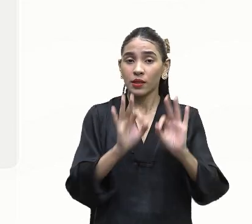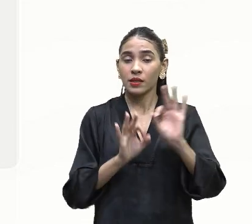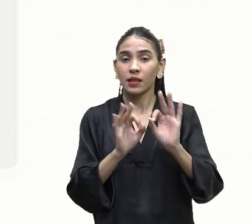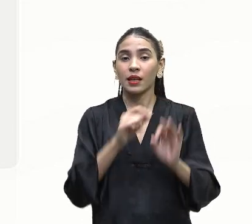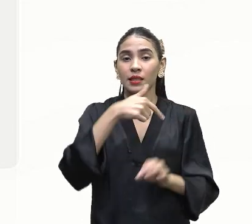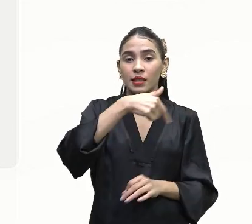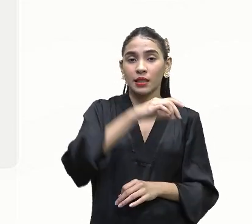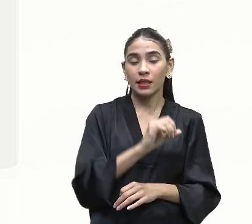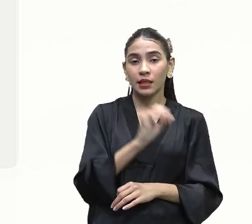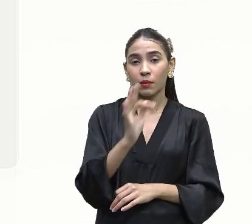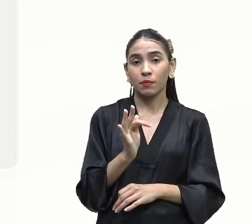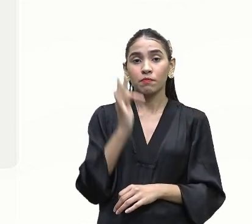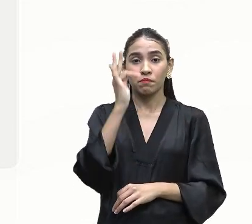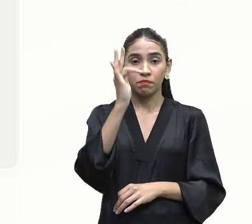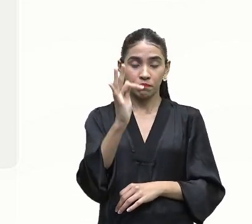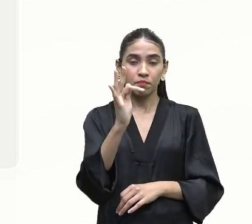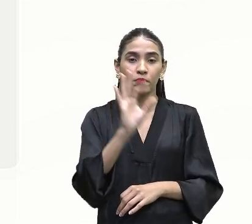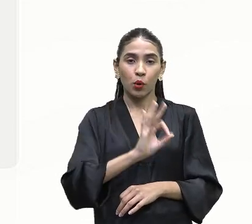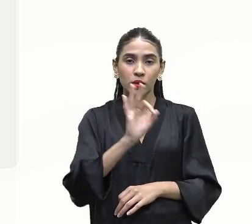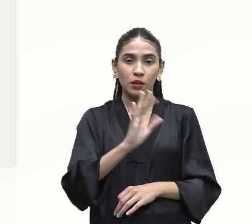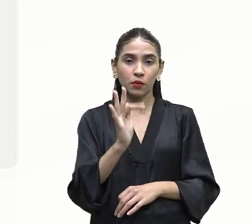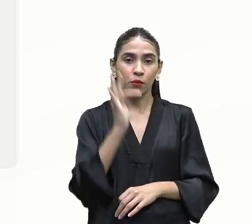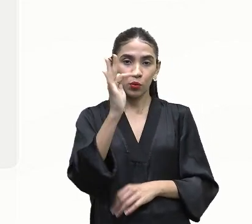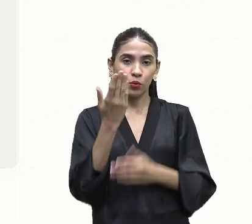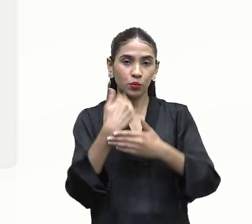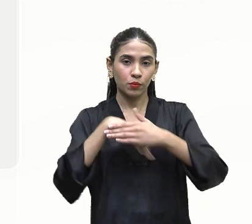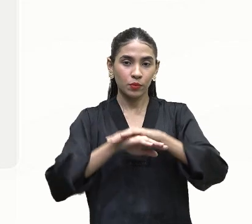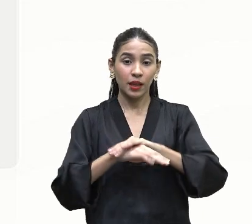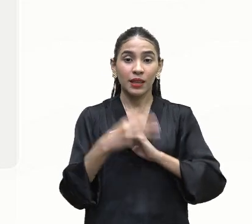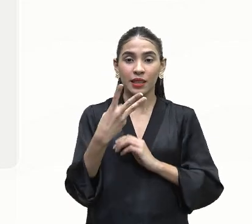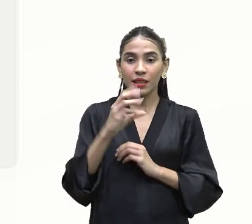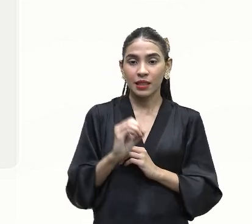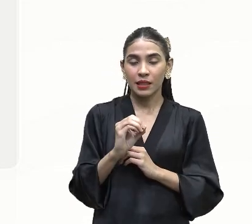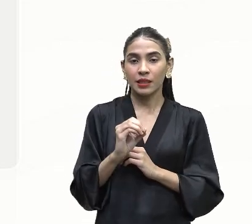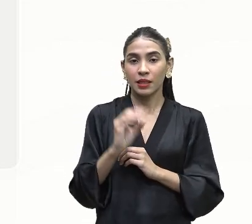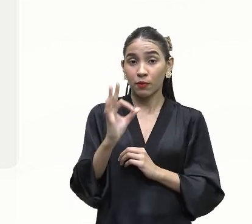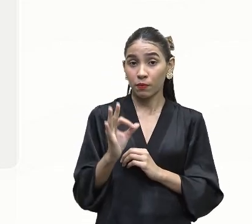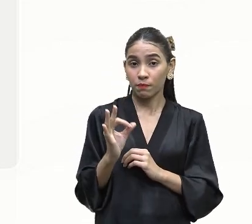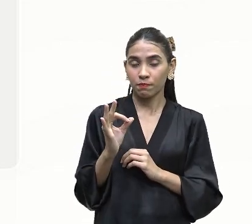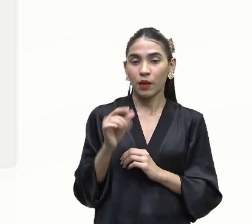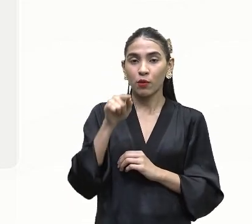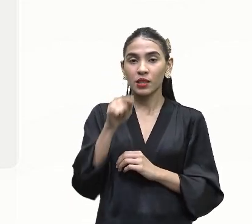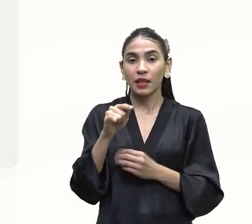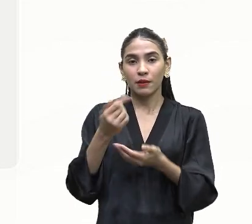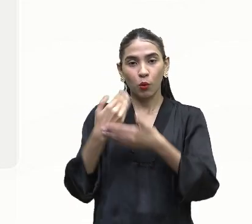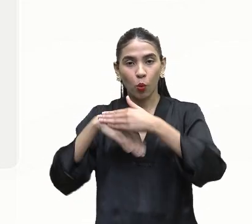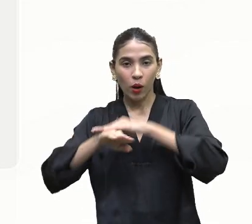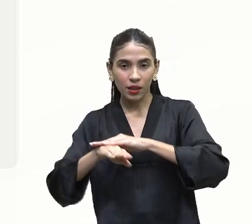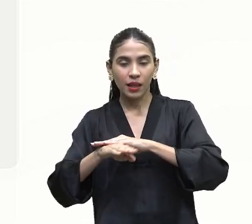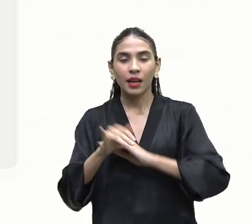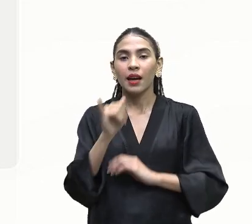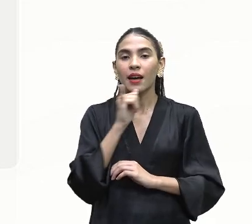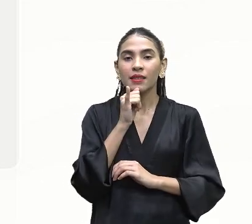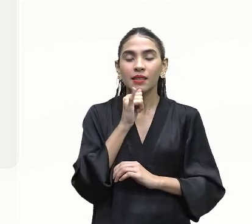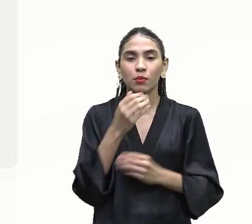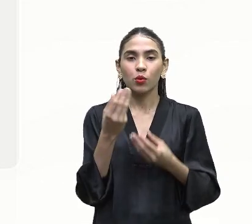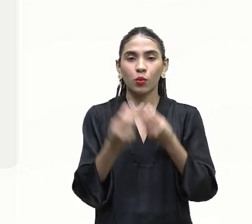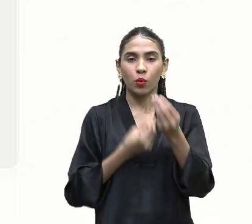e 30% você vai destinar para o futuro, para o amanhã. Como é que a gente faz essa divisão?